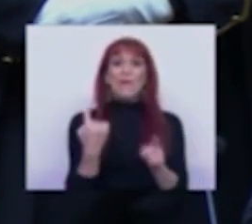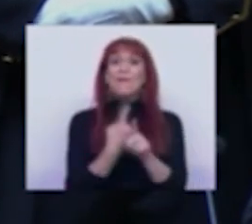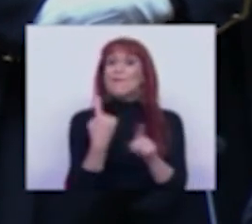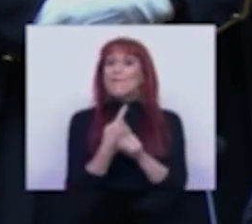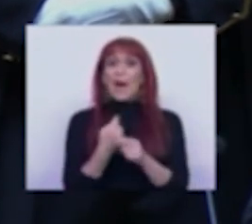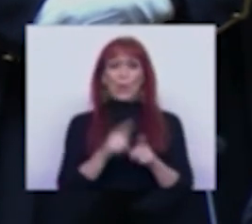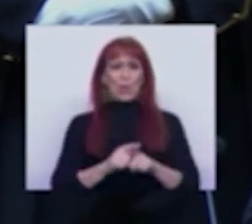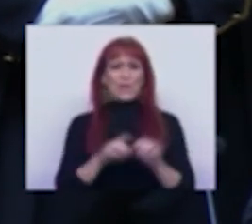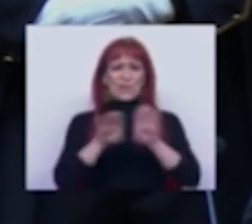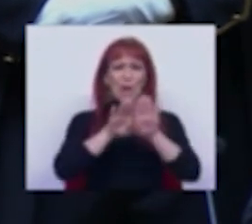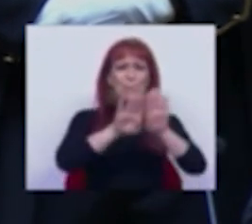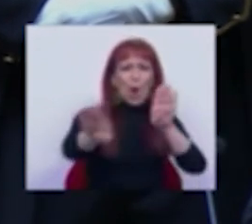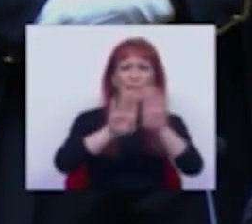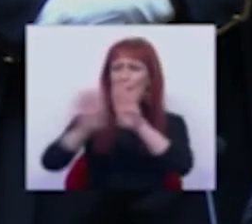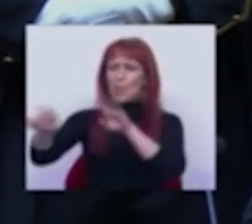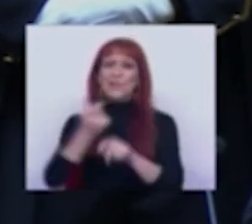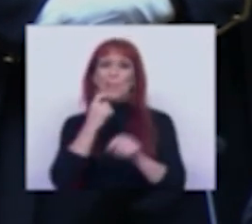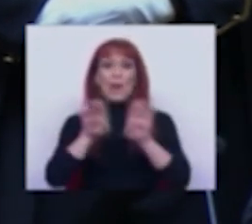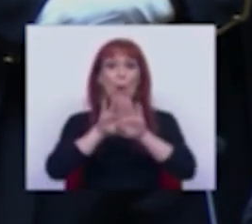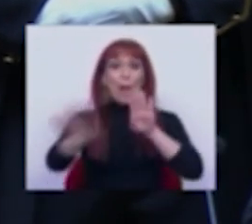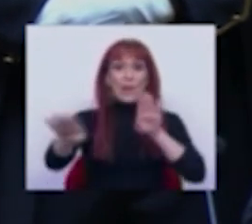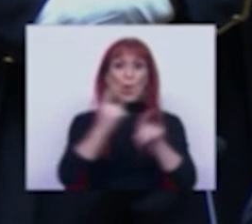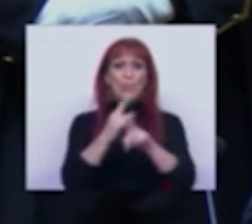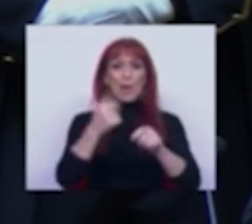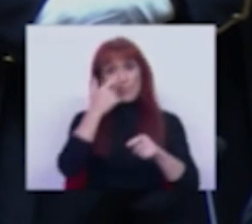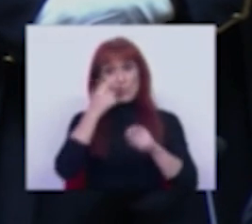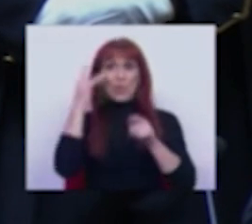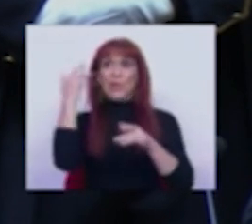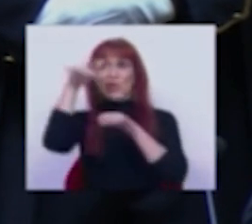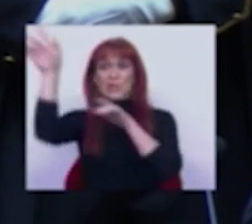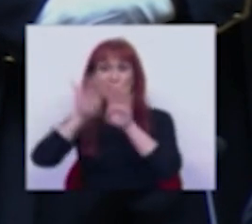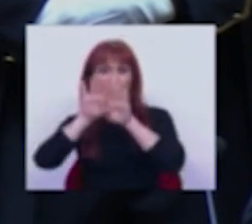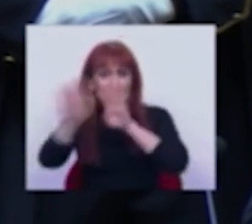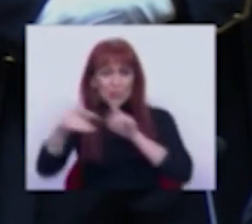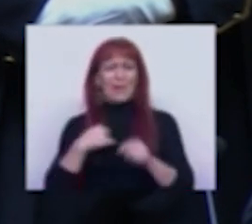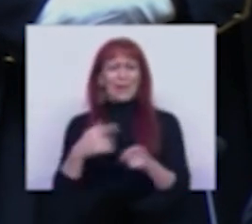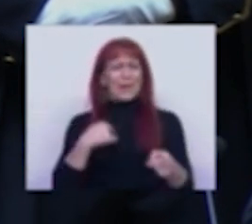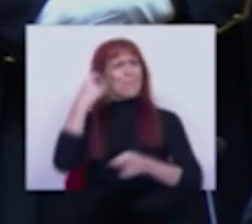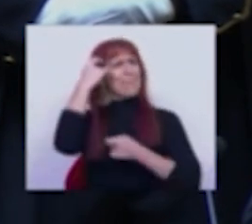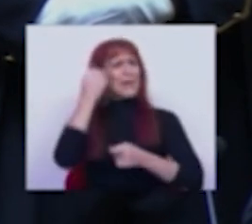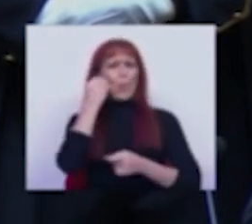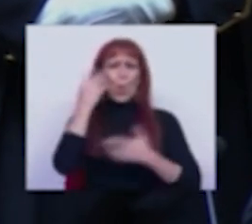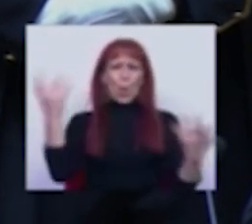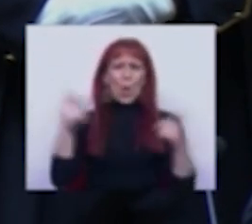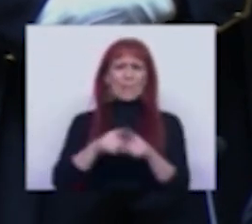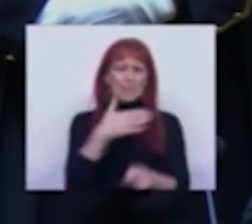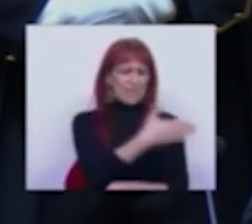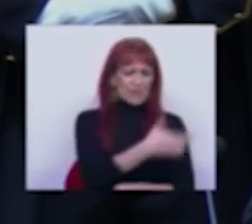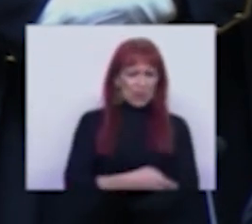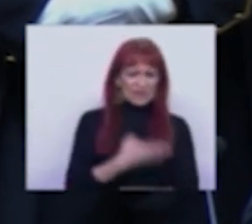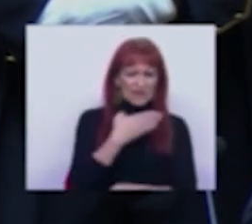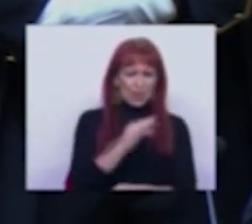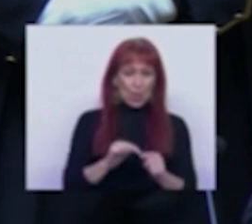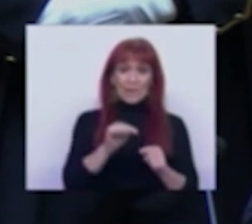das portas que Abril abriu foram abertas pelos migrantes. Basta atentar na forma como, entre